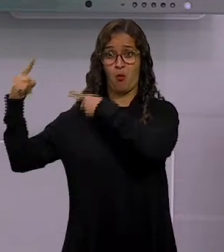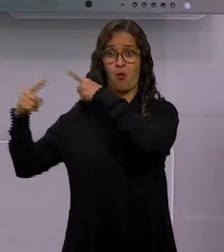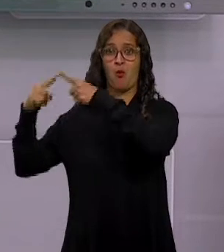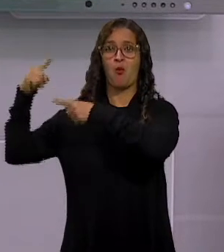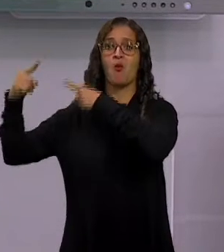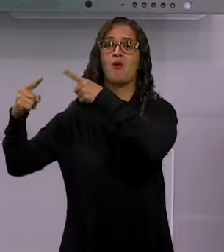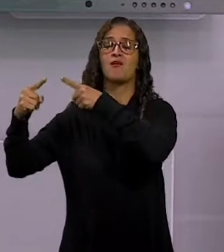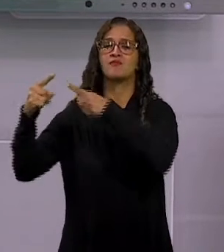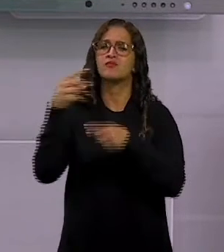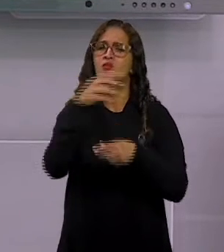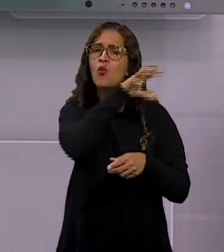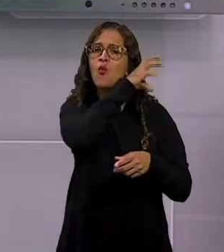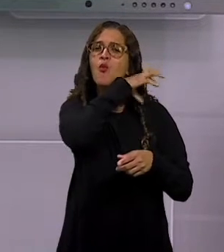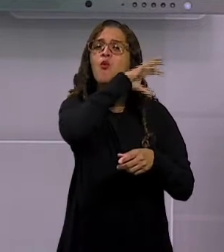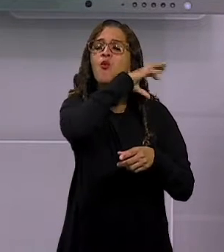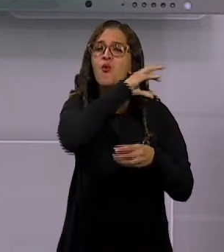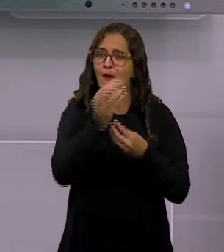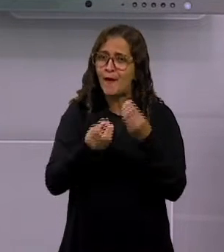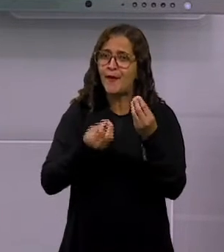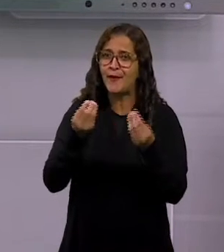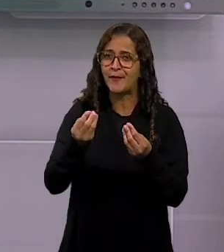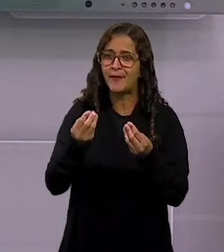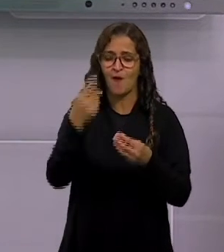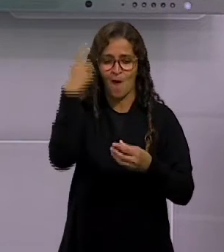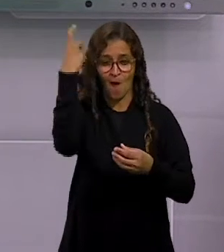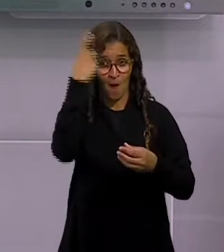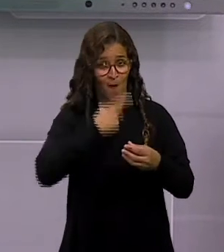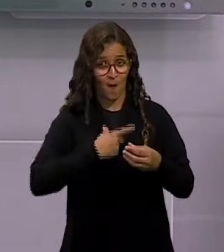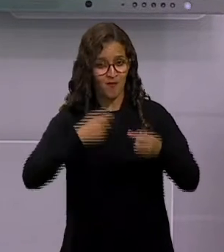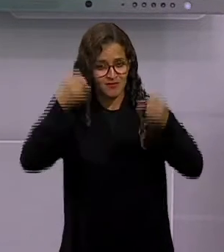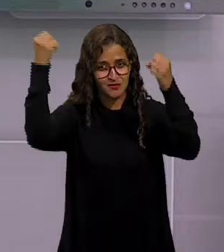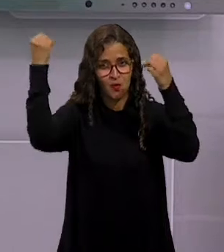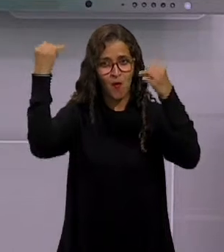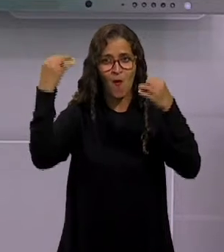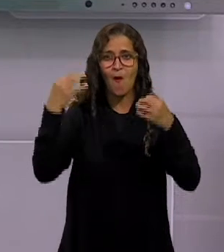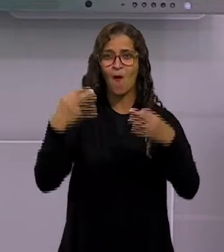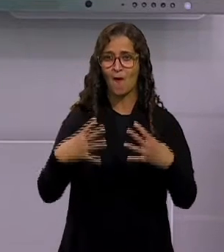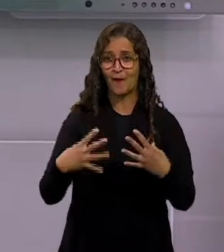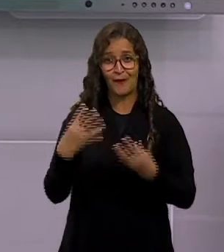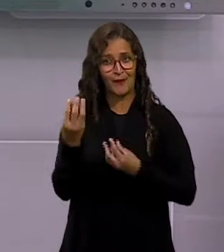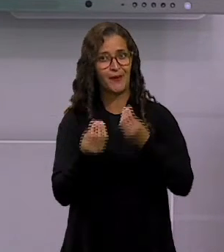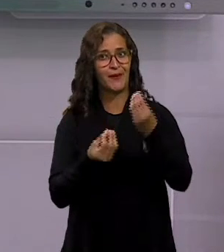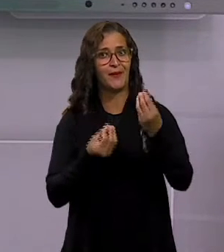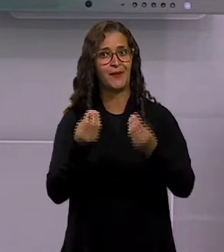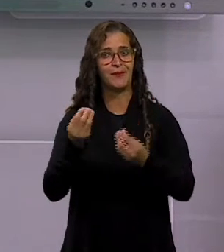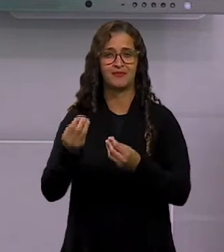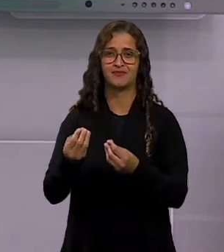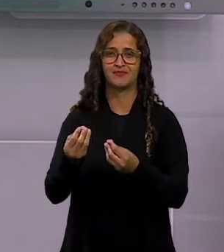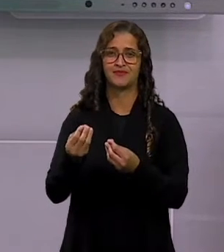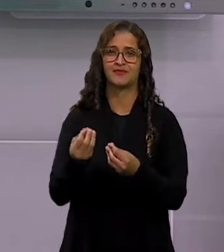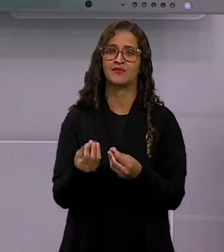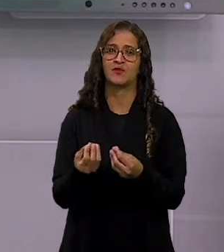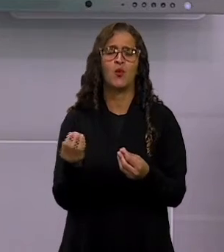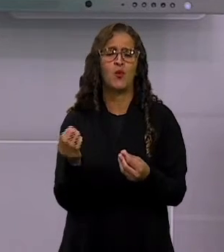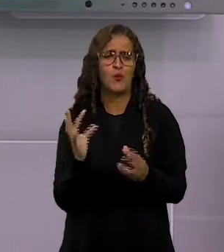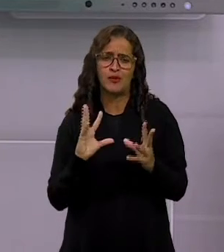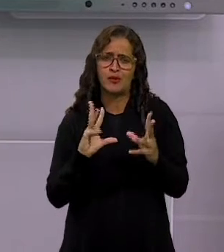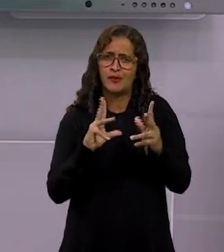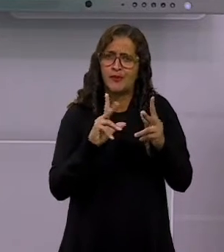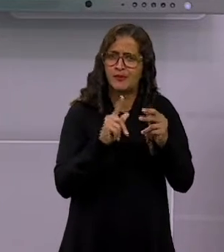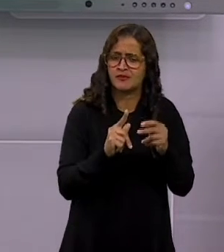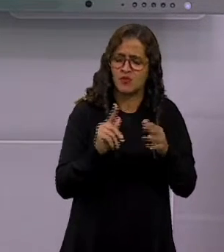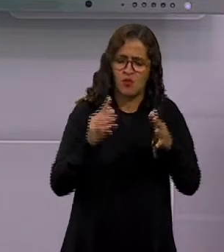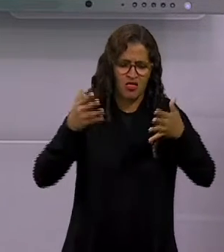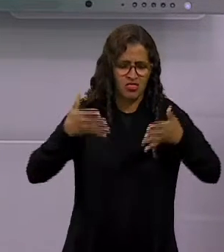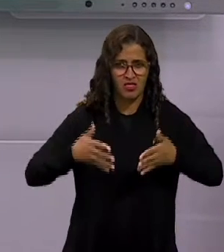animais. Então, a professora vai explicar para você como que esses animais se reproduzem, como que funciona, o